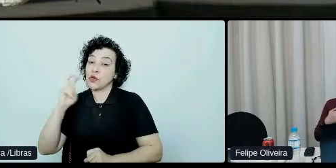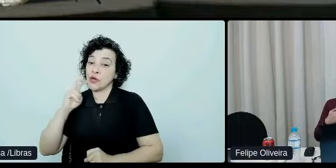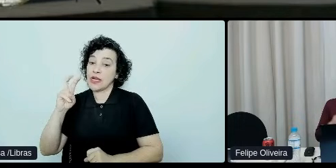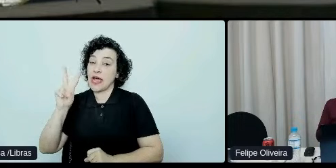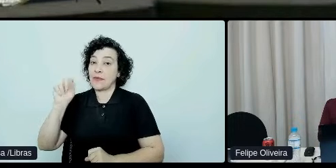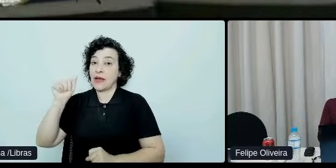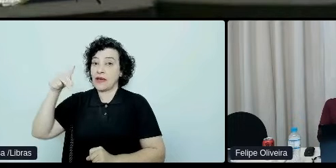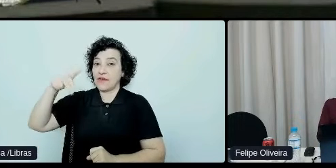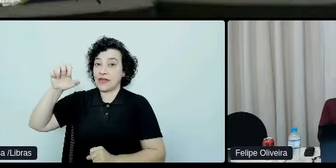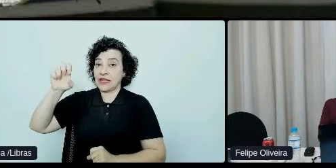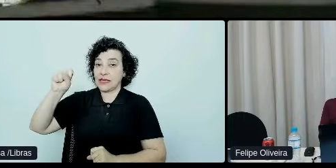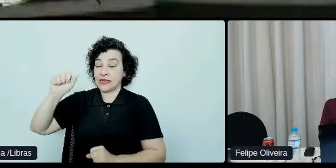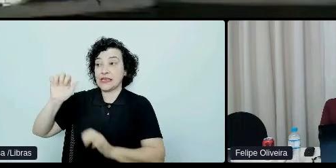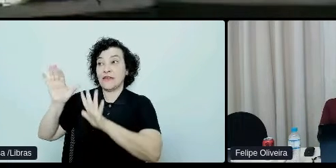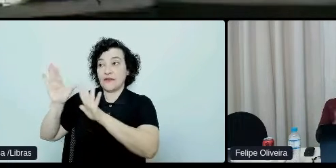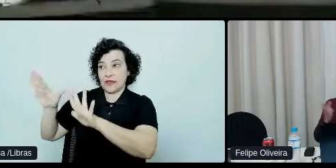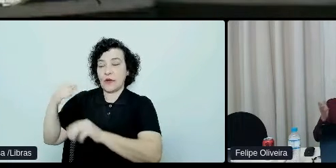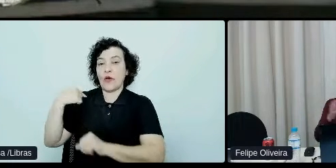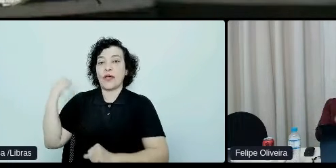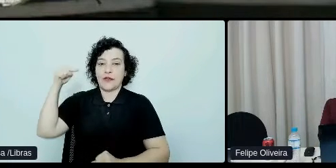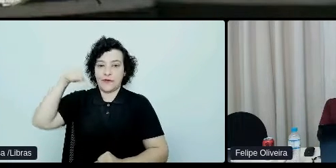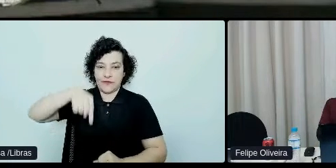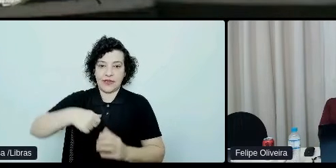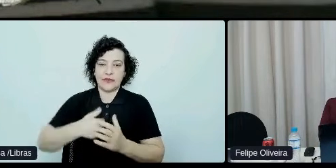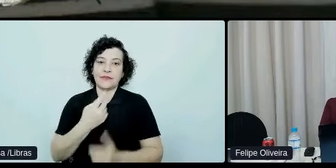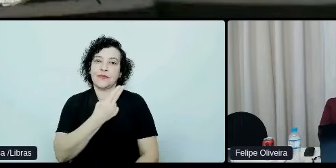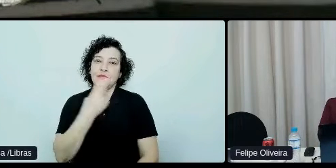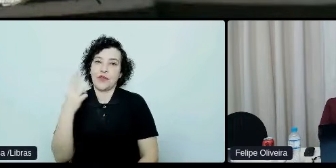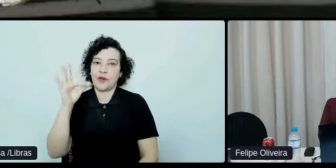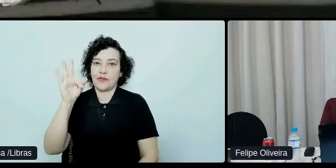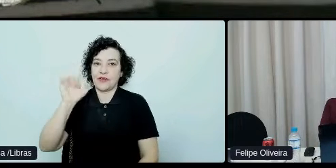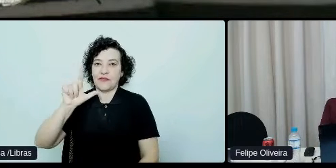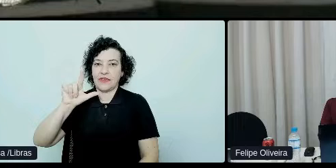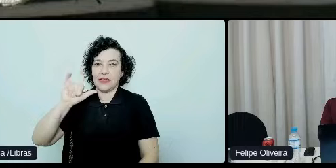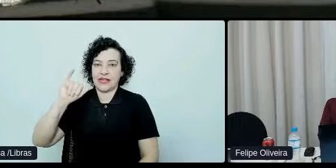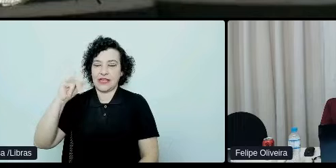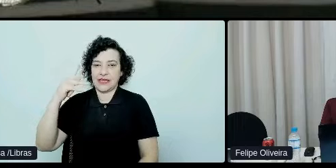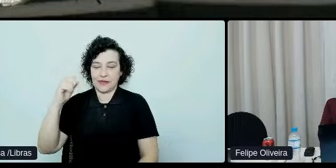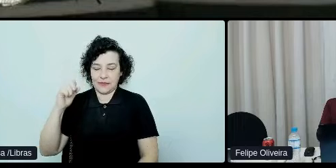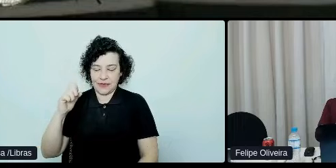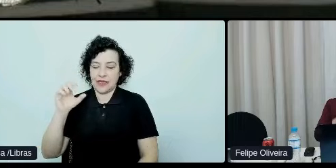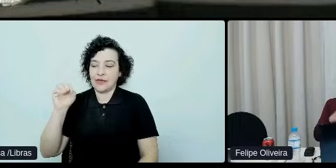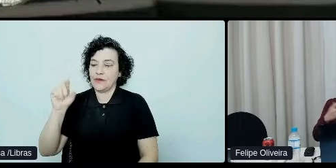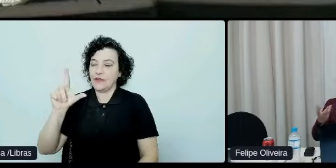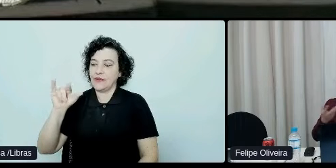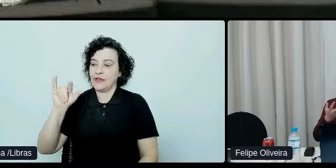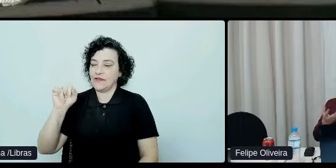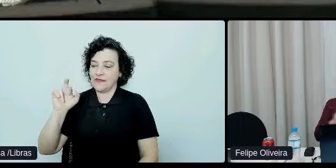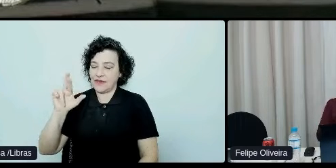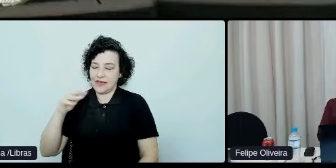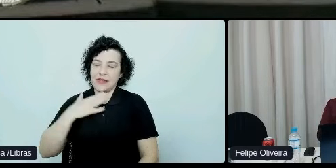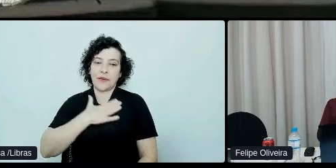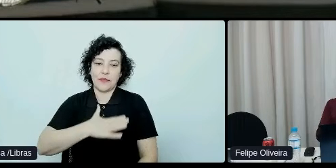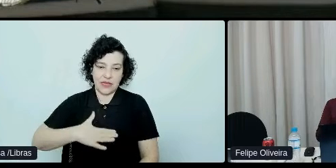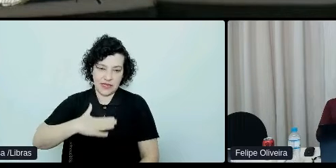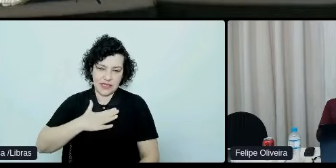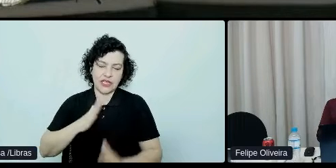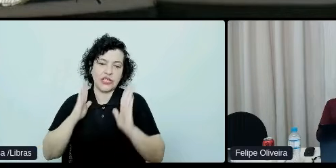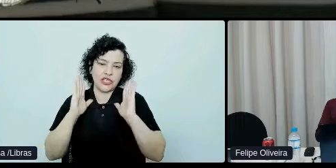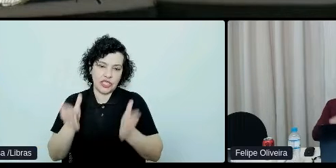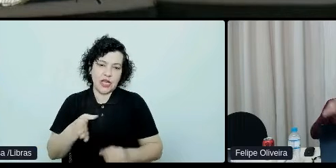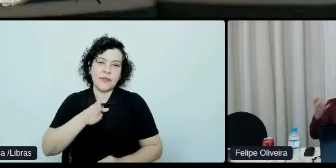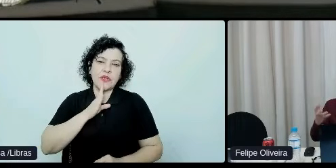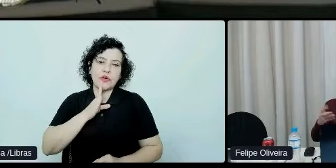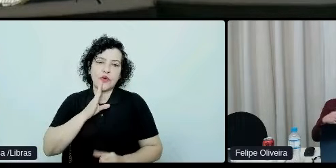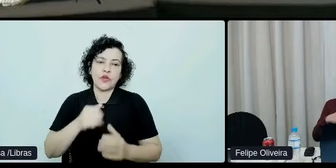eu vim. Mas vamos lá, pessoal. Felipe Oliveira aqui, prazer. Todo mundo já me conhece normalmente falando da Mindset Ágil,